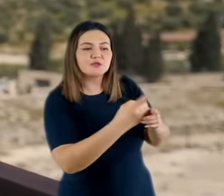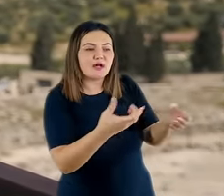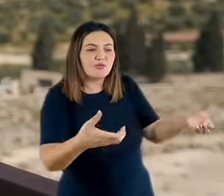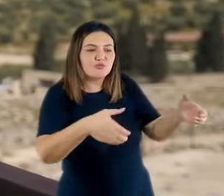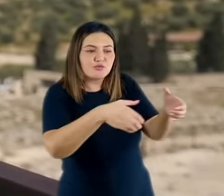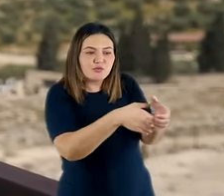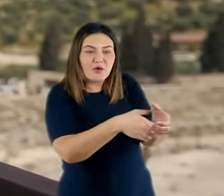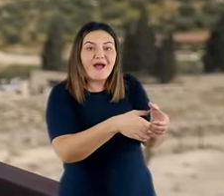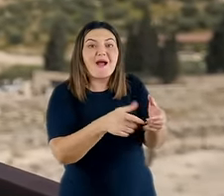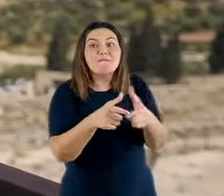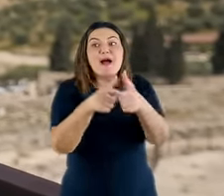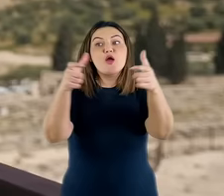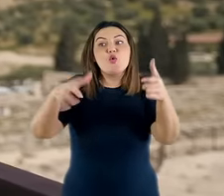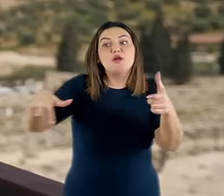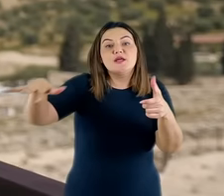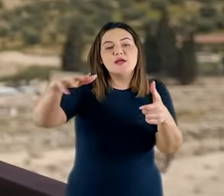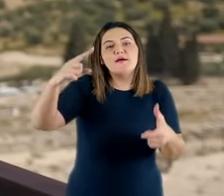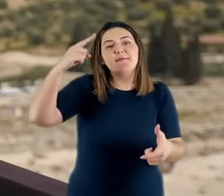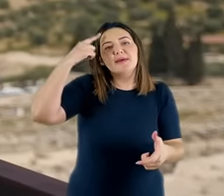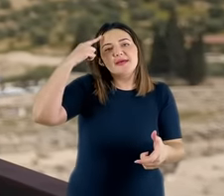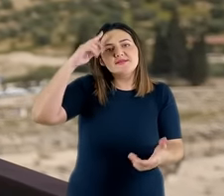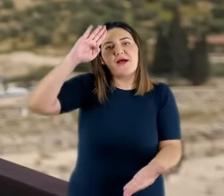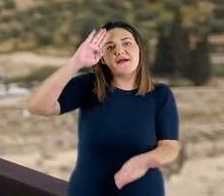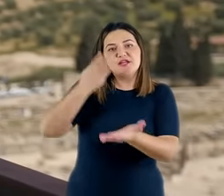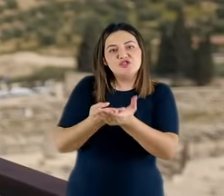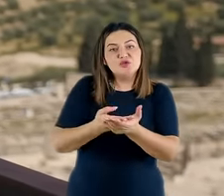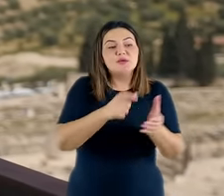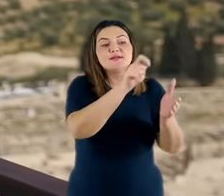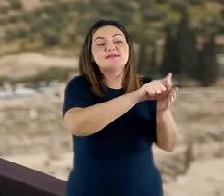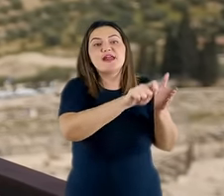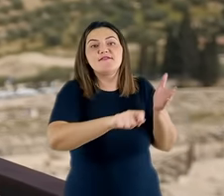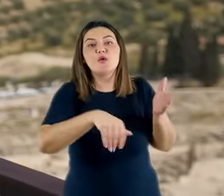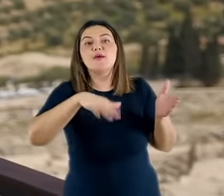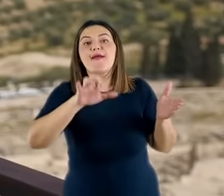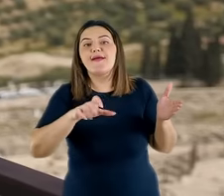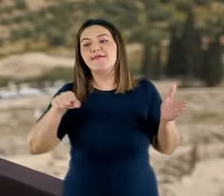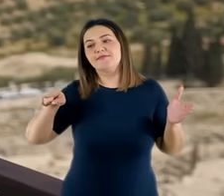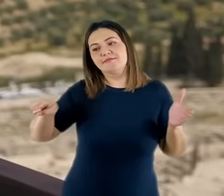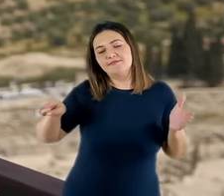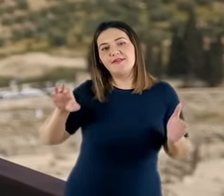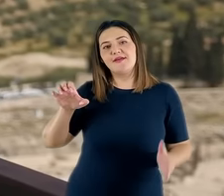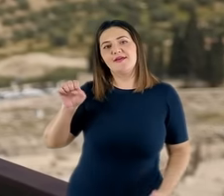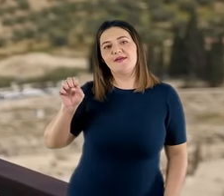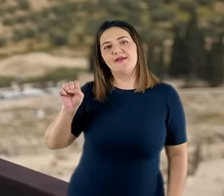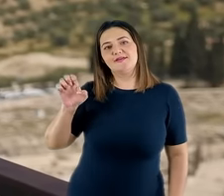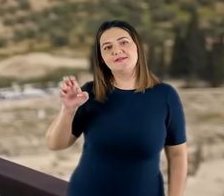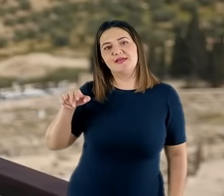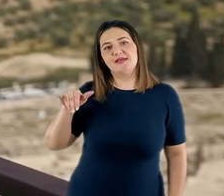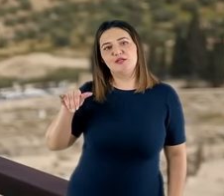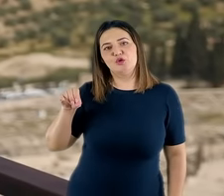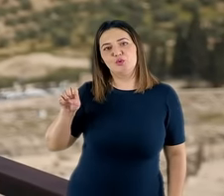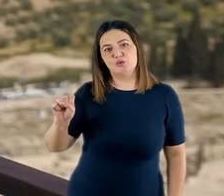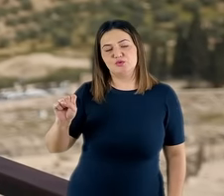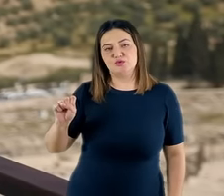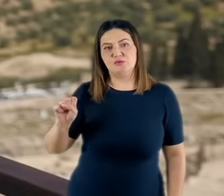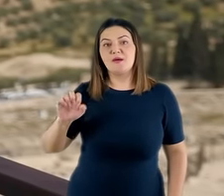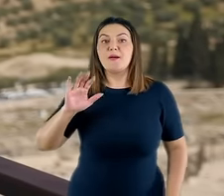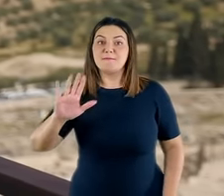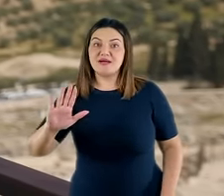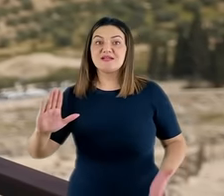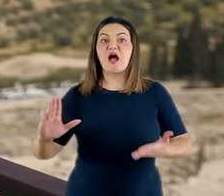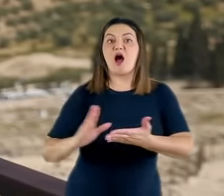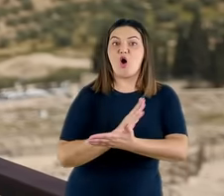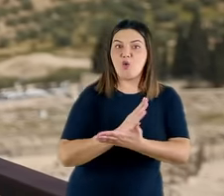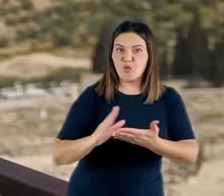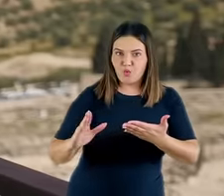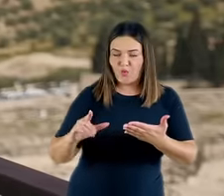produzidos pela comunidade dos essênios, que se retirou da cidade para morar naquele lugar. Mas alguns essênios